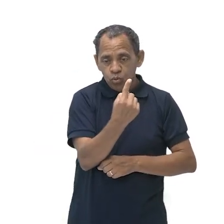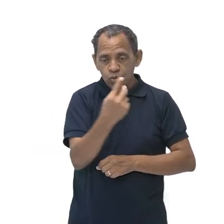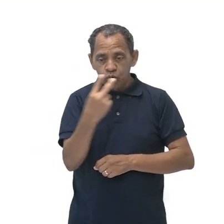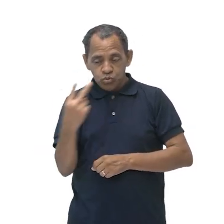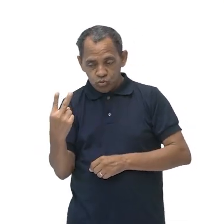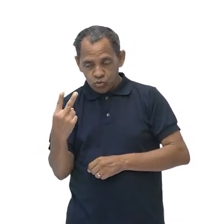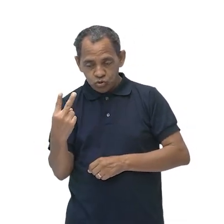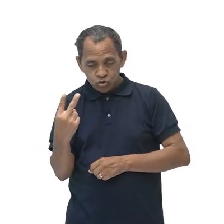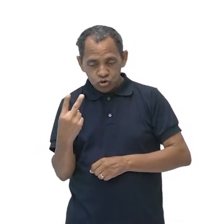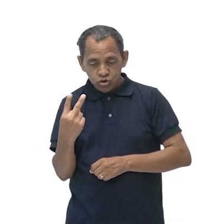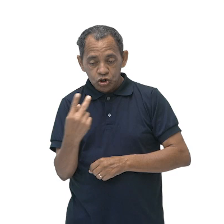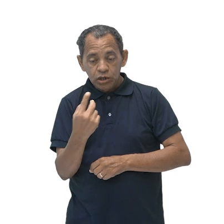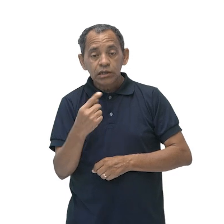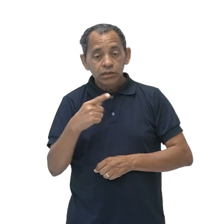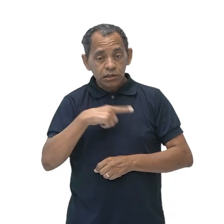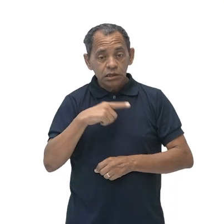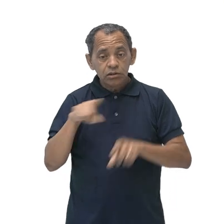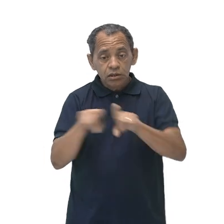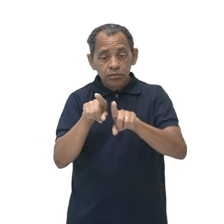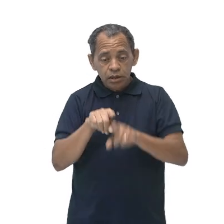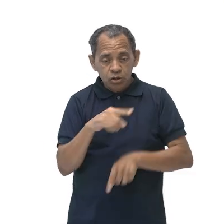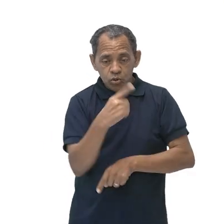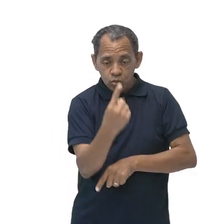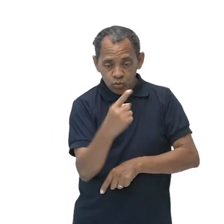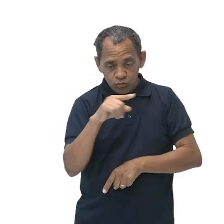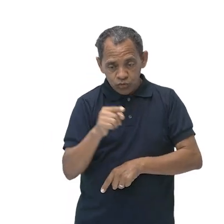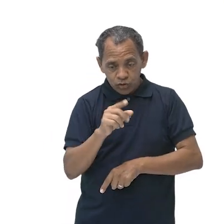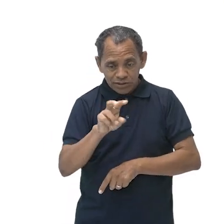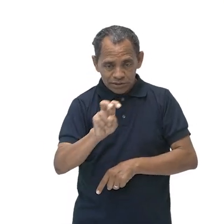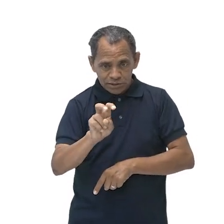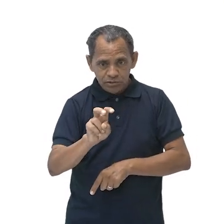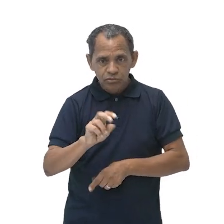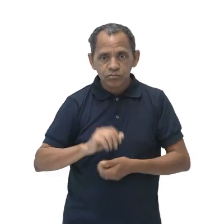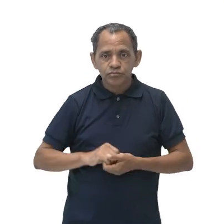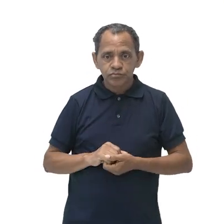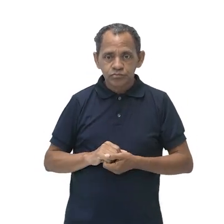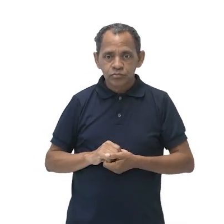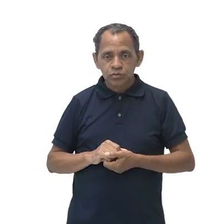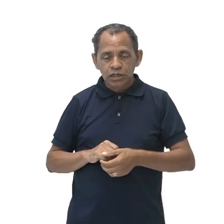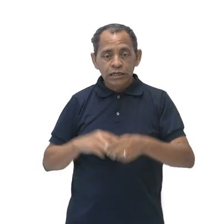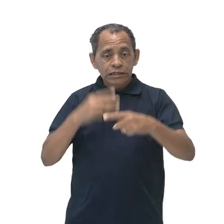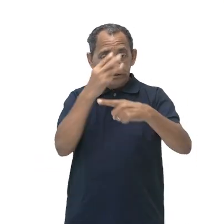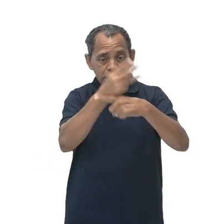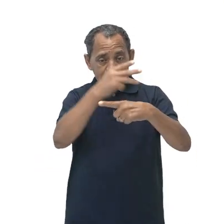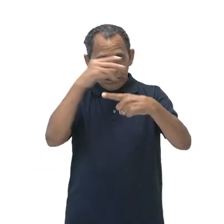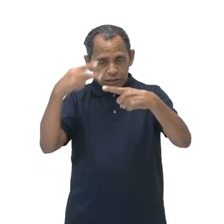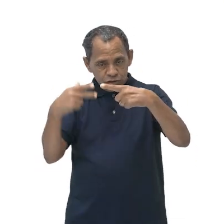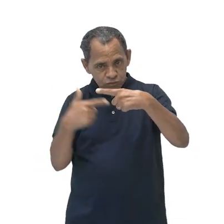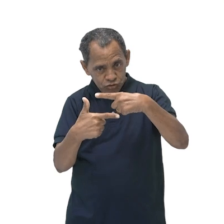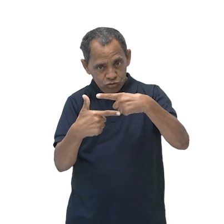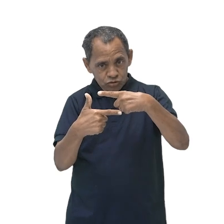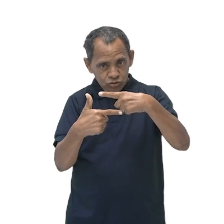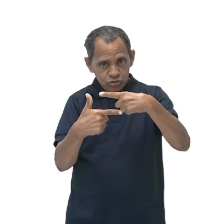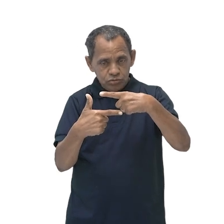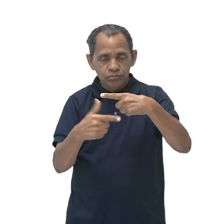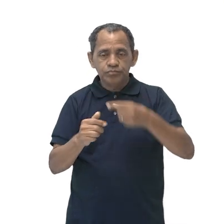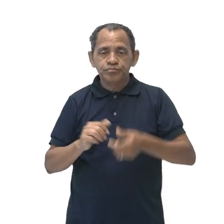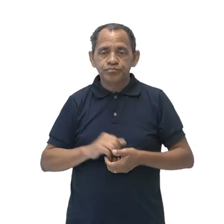como sendo 3 dividido por 2. Seria a fração 3 dividido por 2,